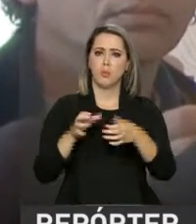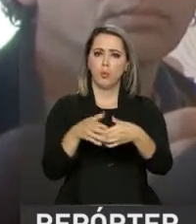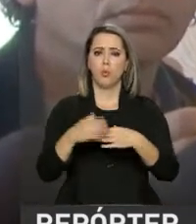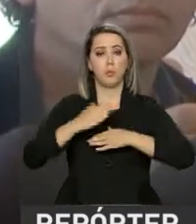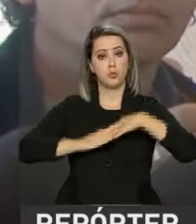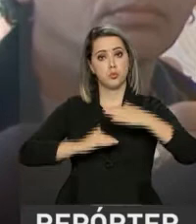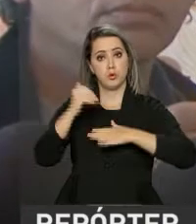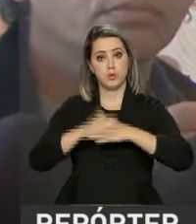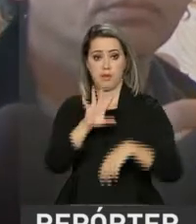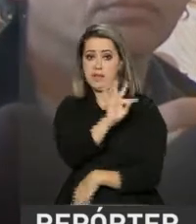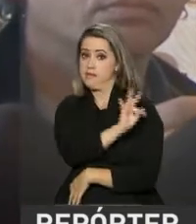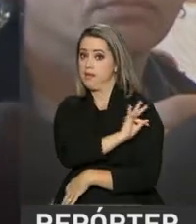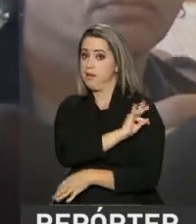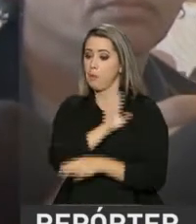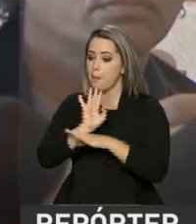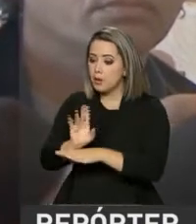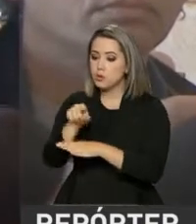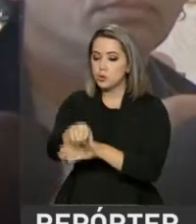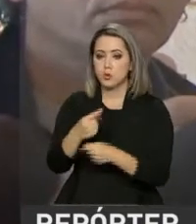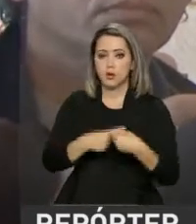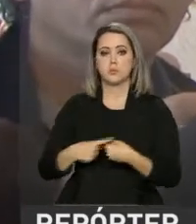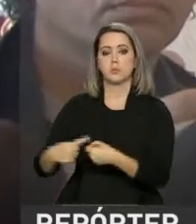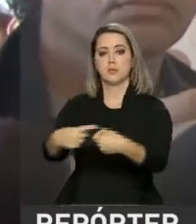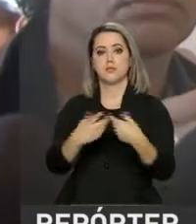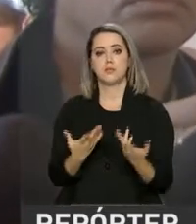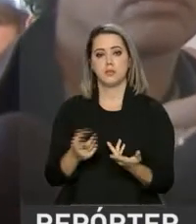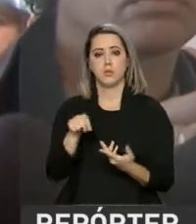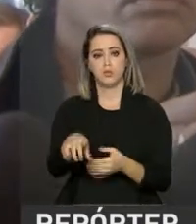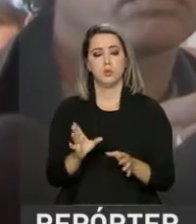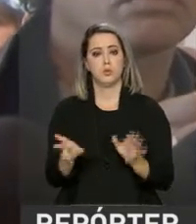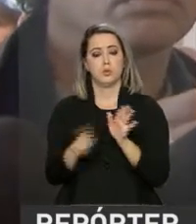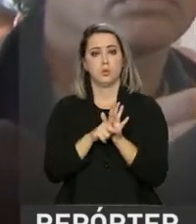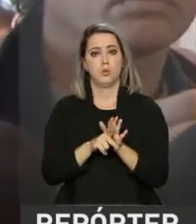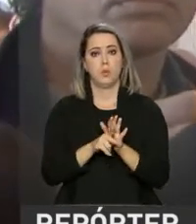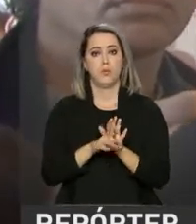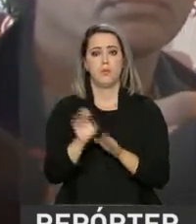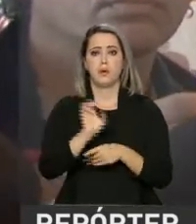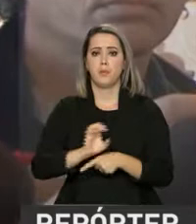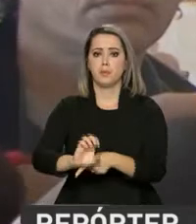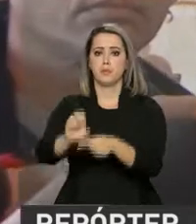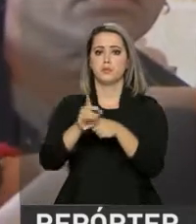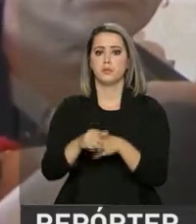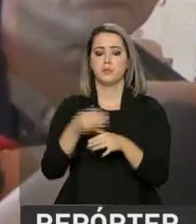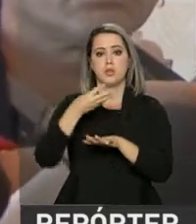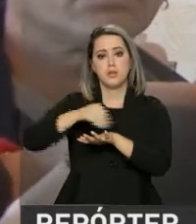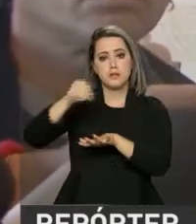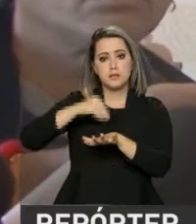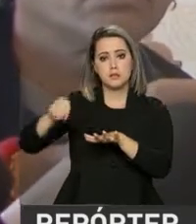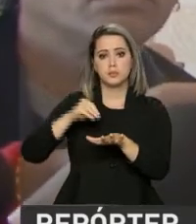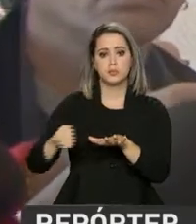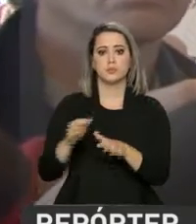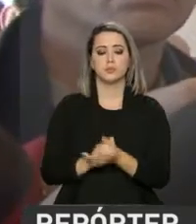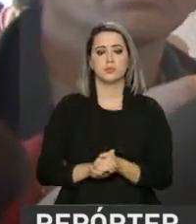integração nacional para assessorar os municípios para assessorar o estado no sentido das informações e